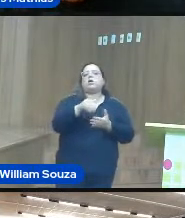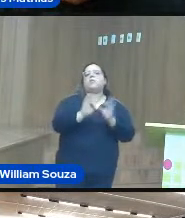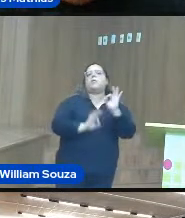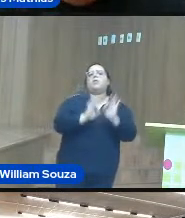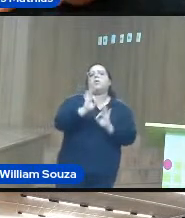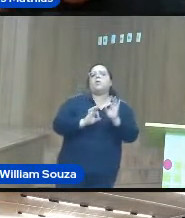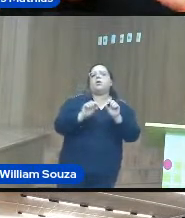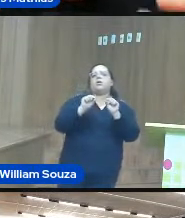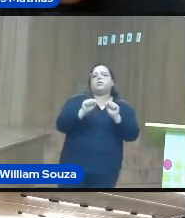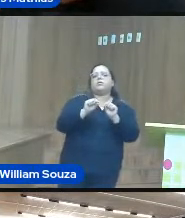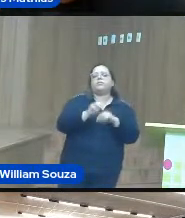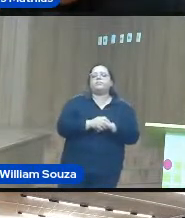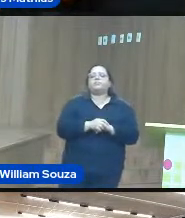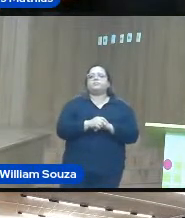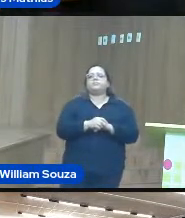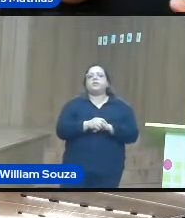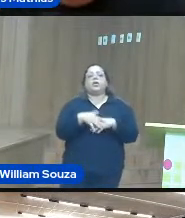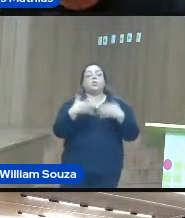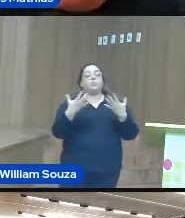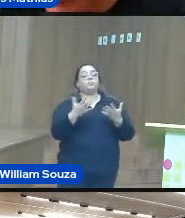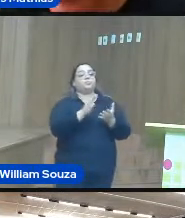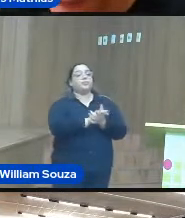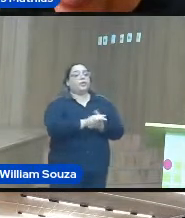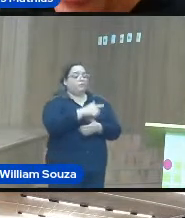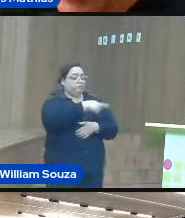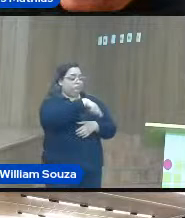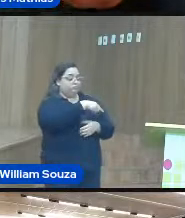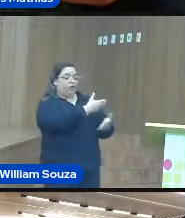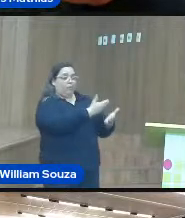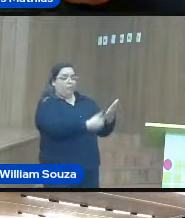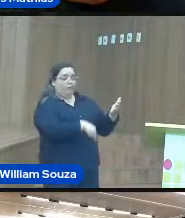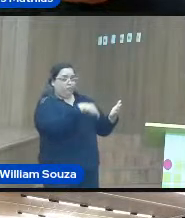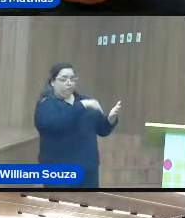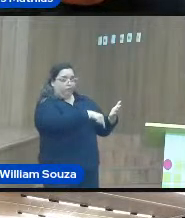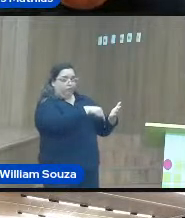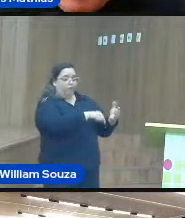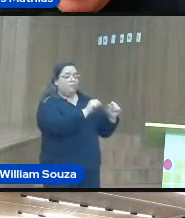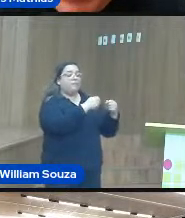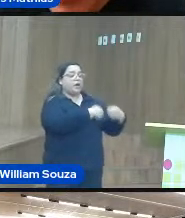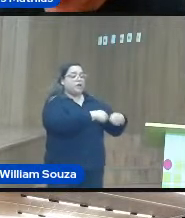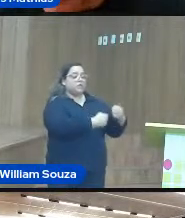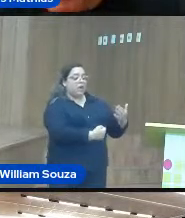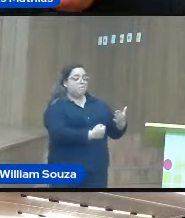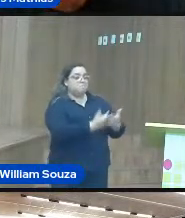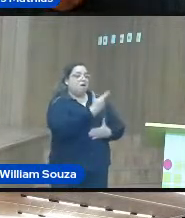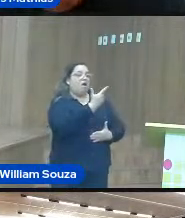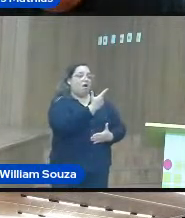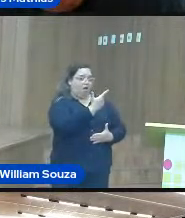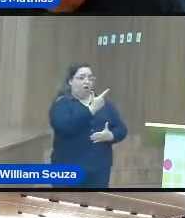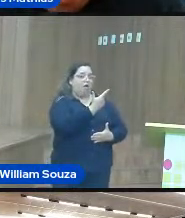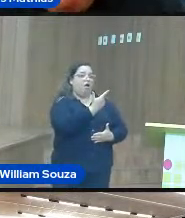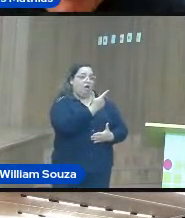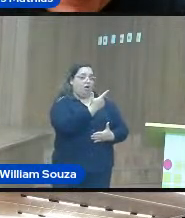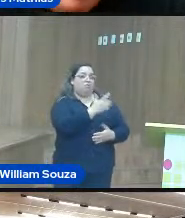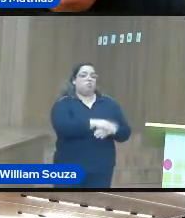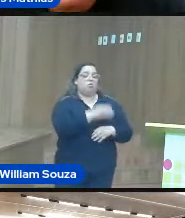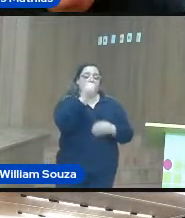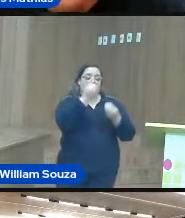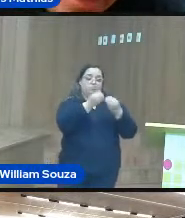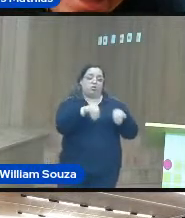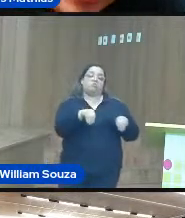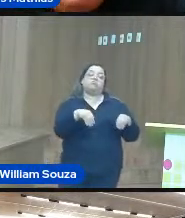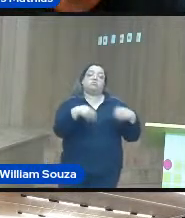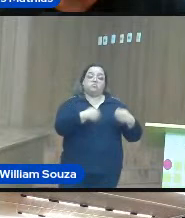olha só, quem ganhou, quem perdeu agora tem que pagar os custos disso aí. Quem perdeu tem que pagar, né? Então, e